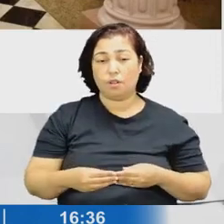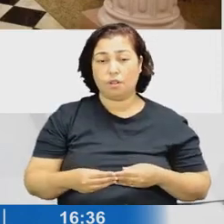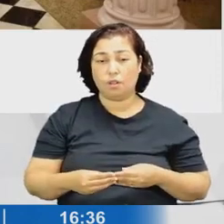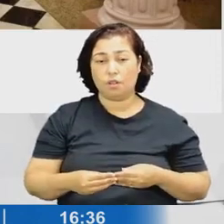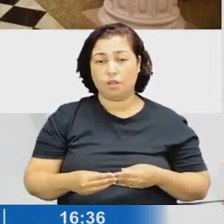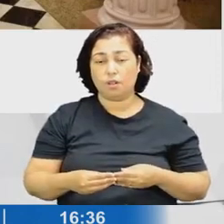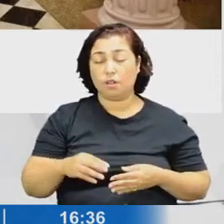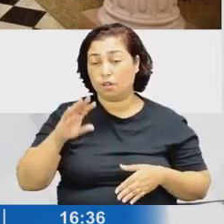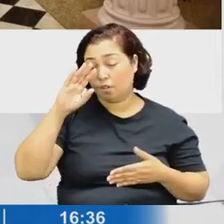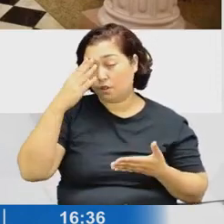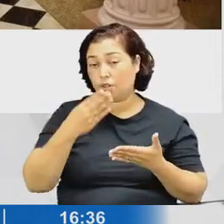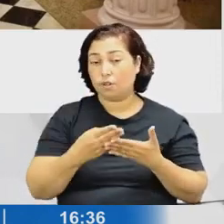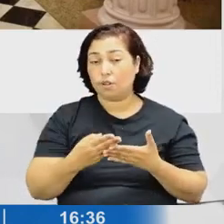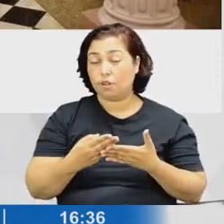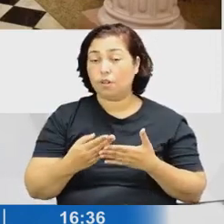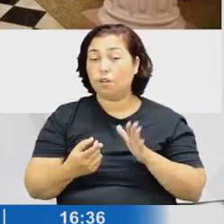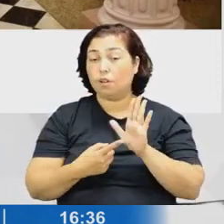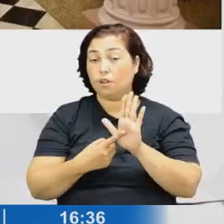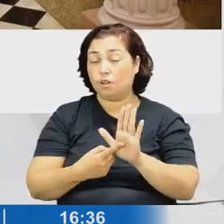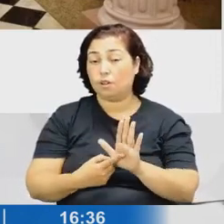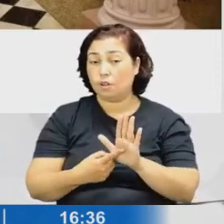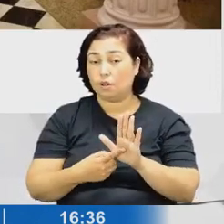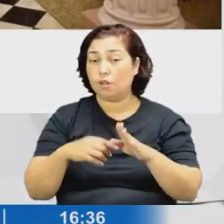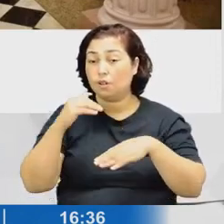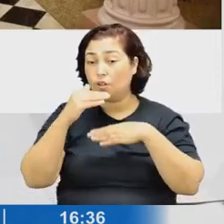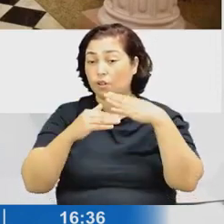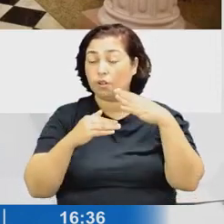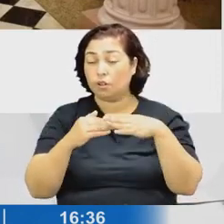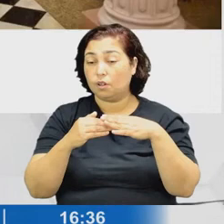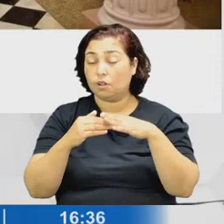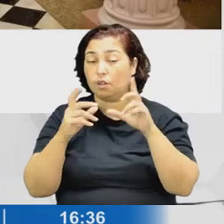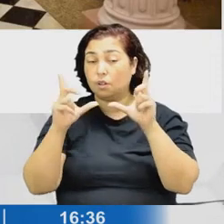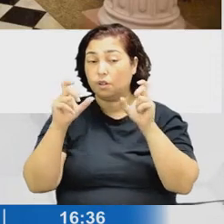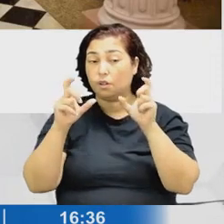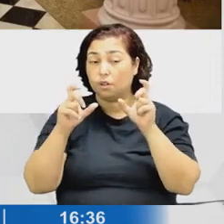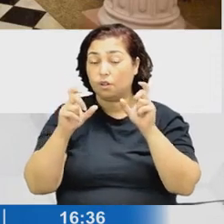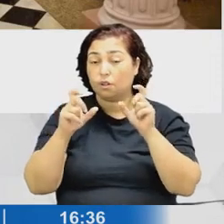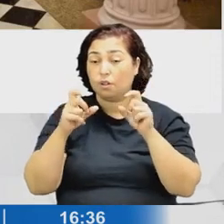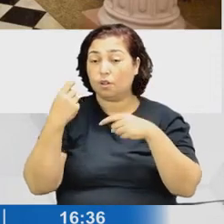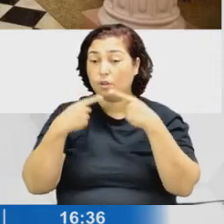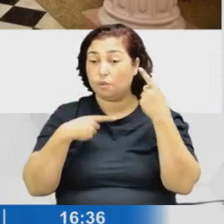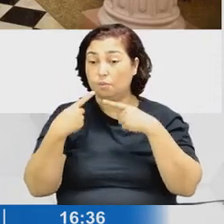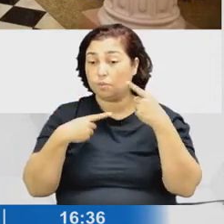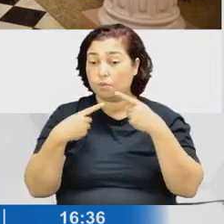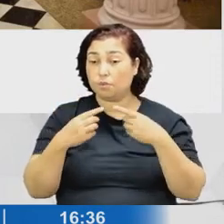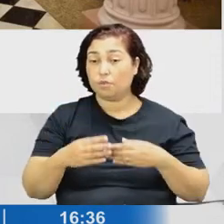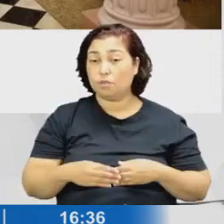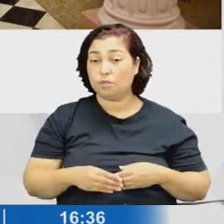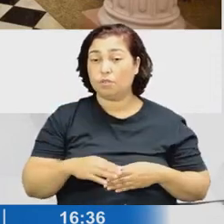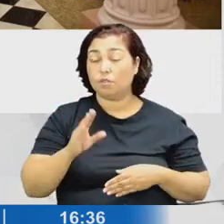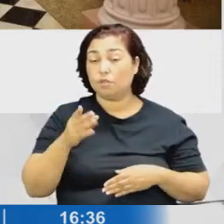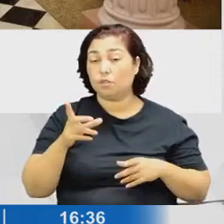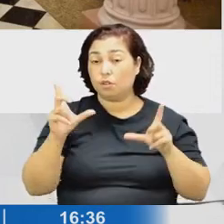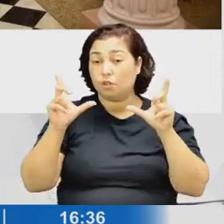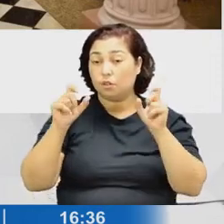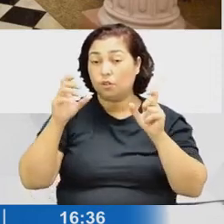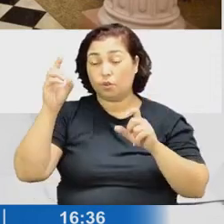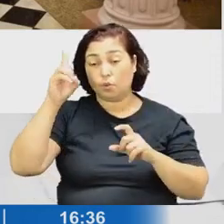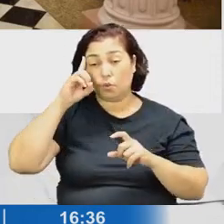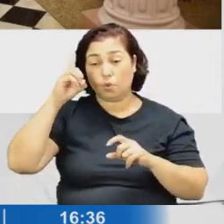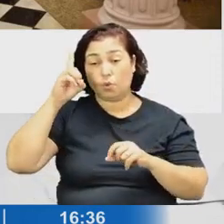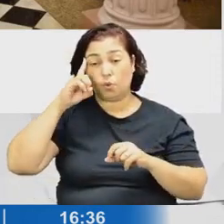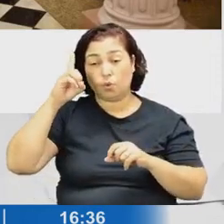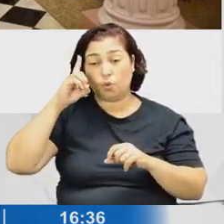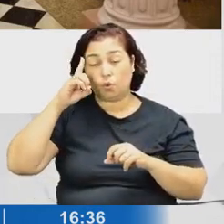que o Obama é a melhor o melhor case de construção de imagem da história política Olha isso que legal então você tem ali fotos para o dia a dia